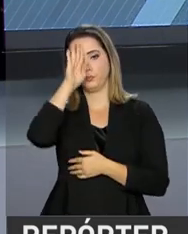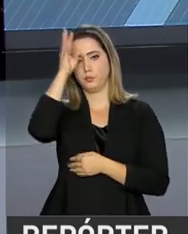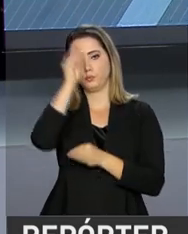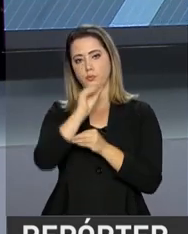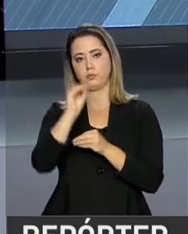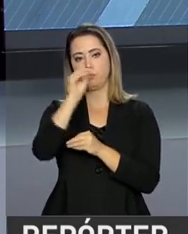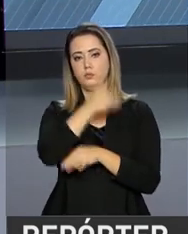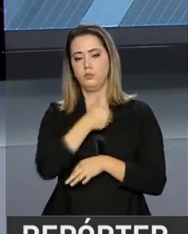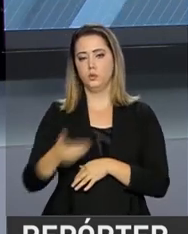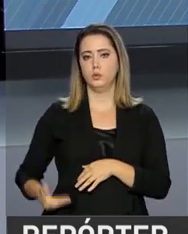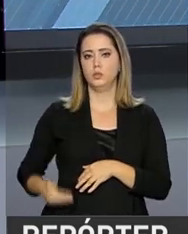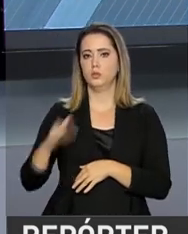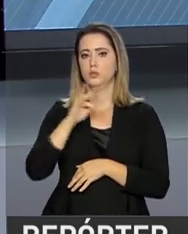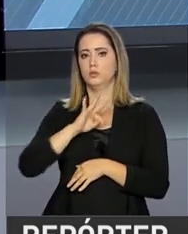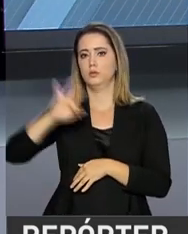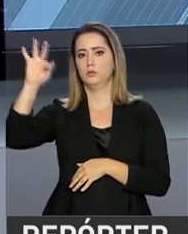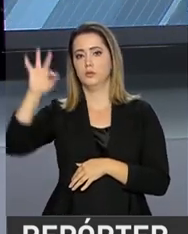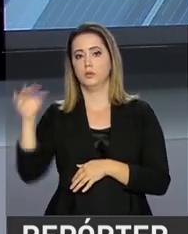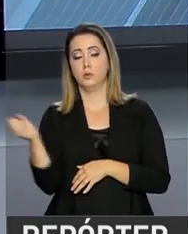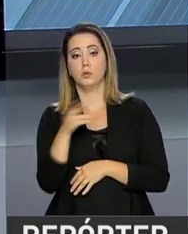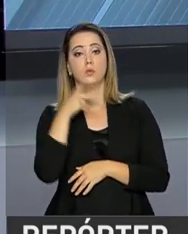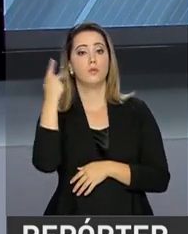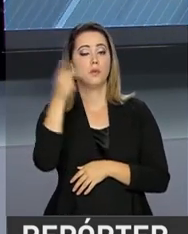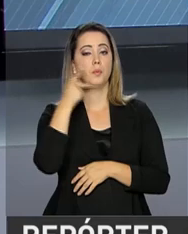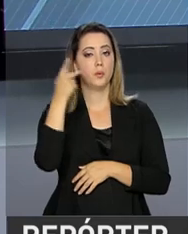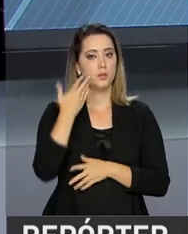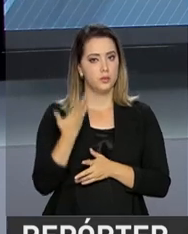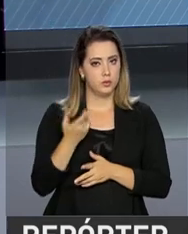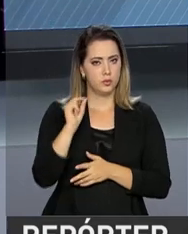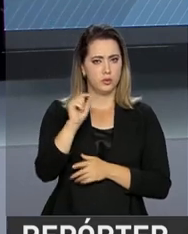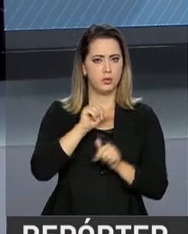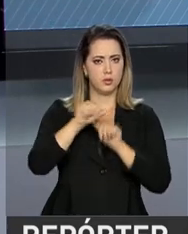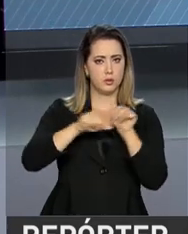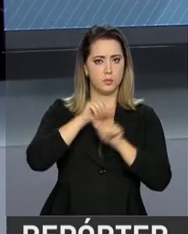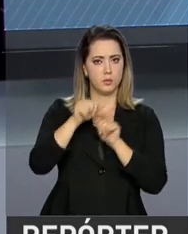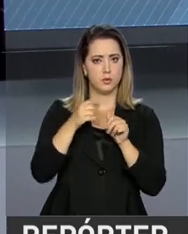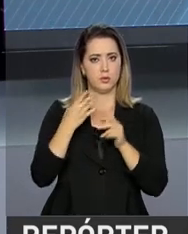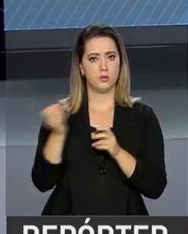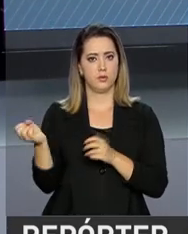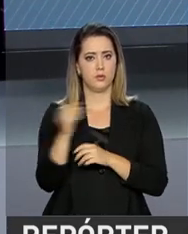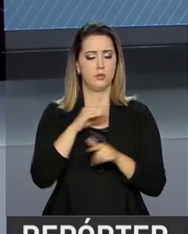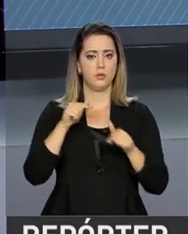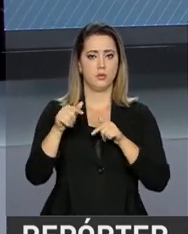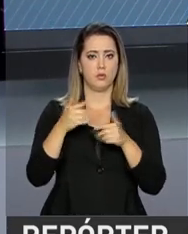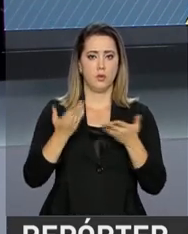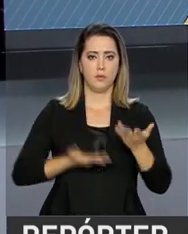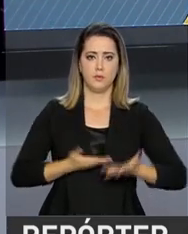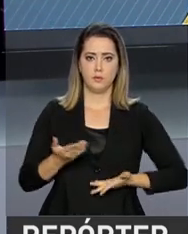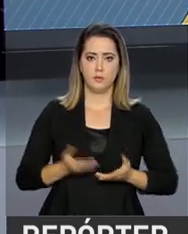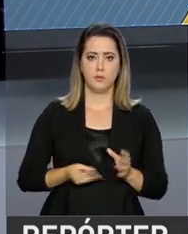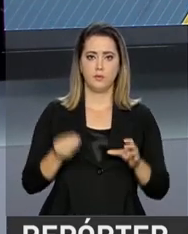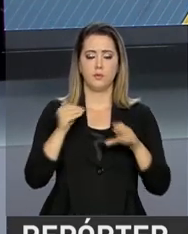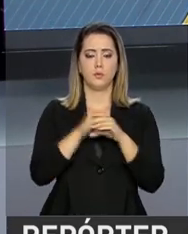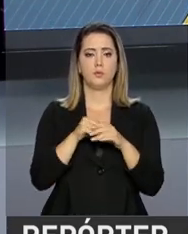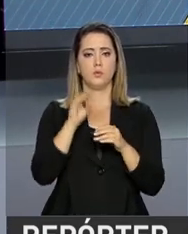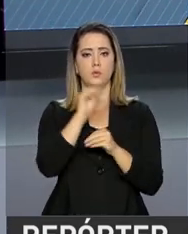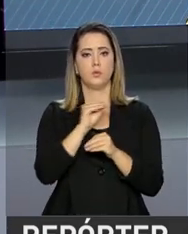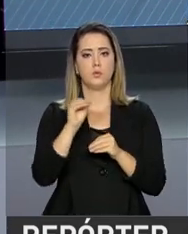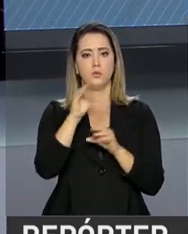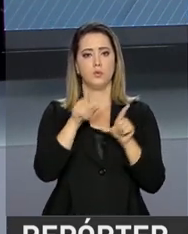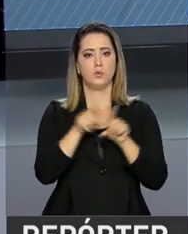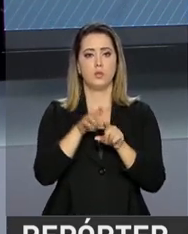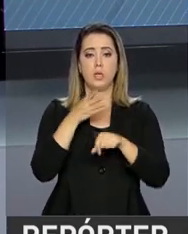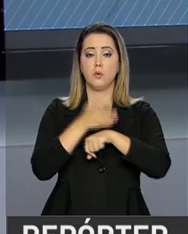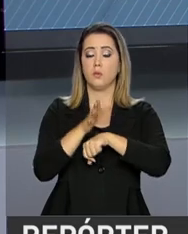governo federal criou uma nova política de atenção básica. Entre as mudanças estão novos serviços nas unidades de atendimento e